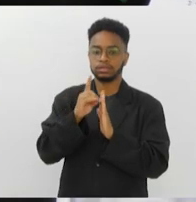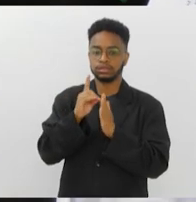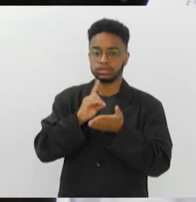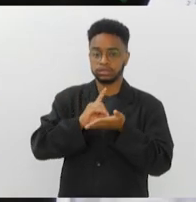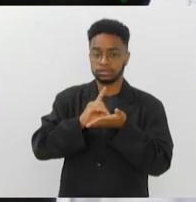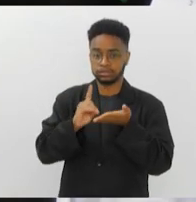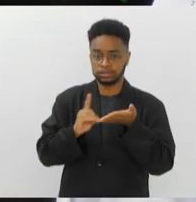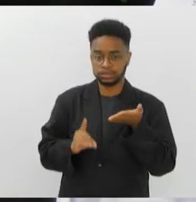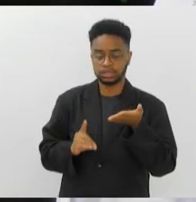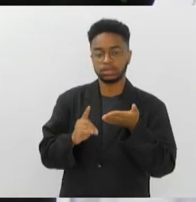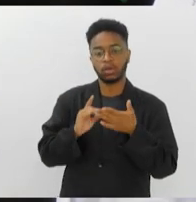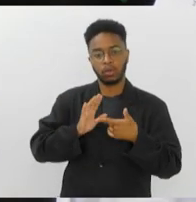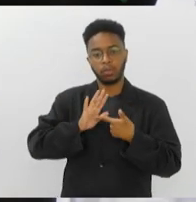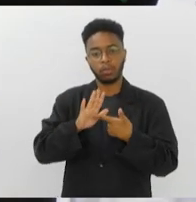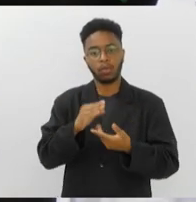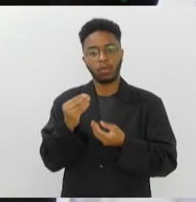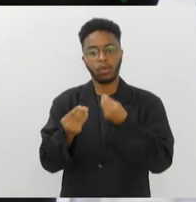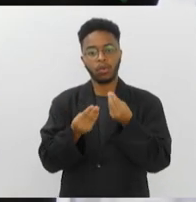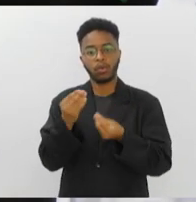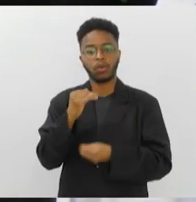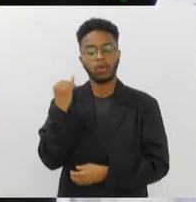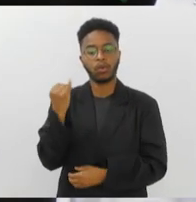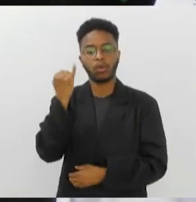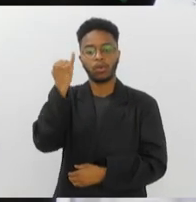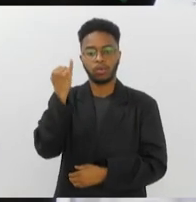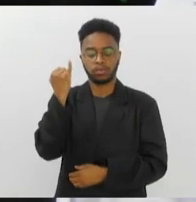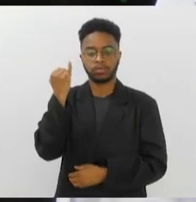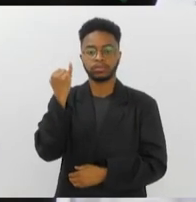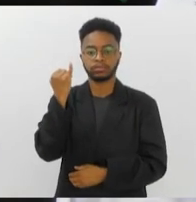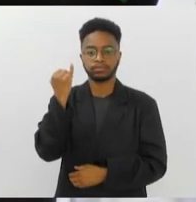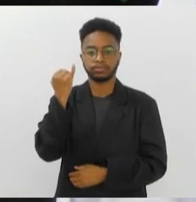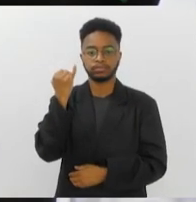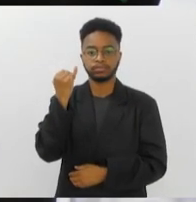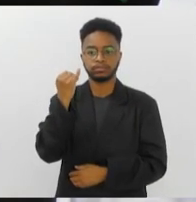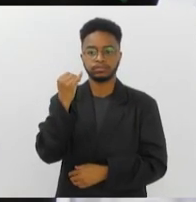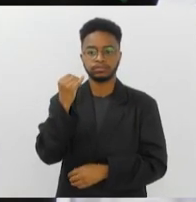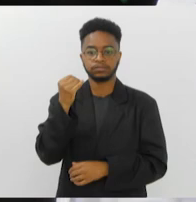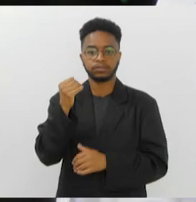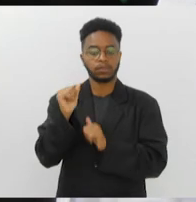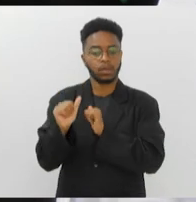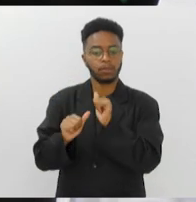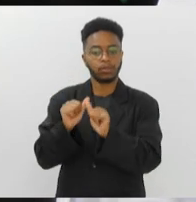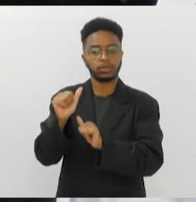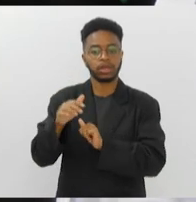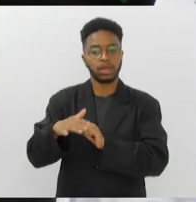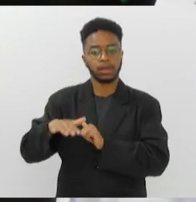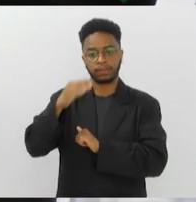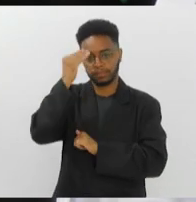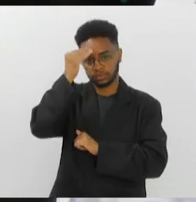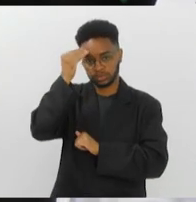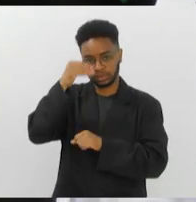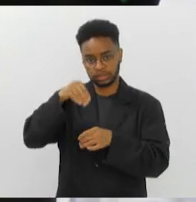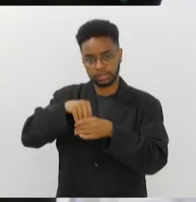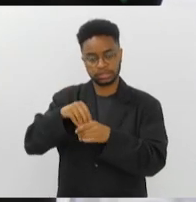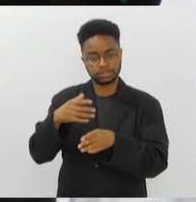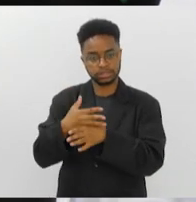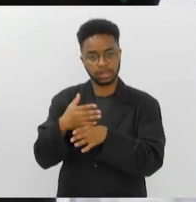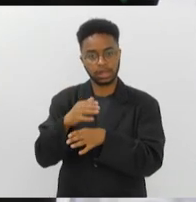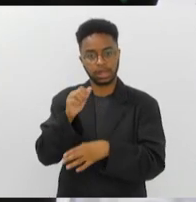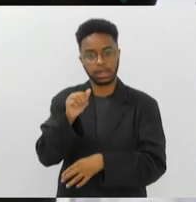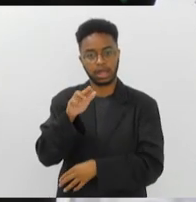fala exatamente da importância da reforma psiquiátrica na cidade do Carmo, que